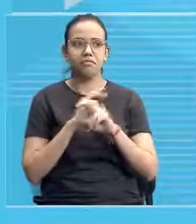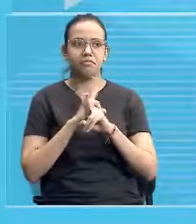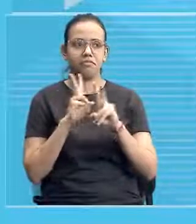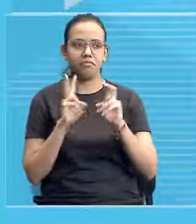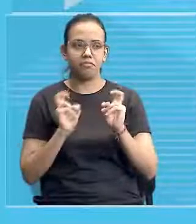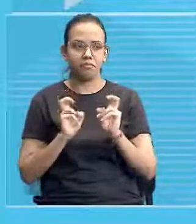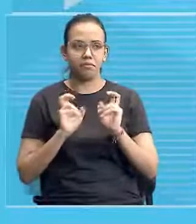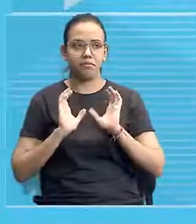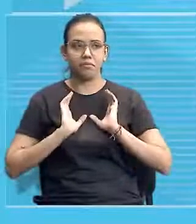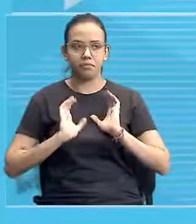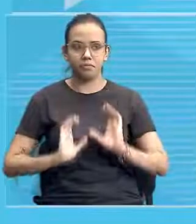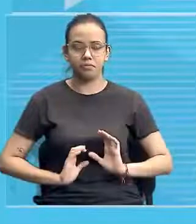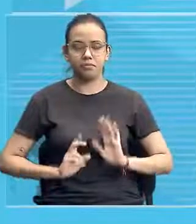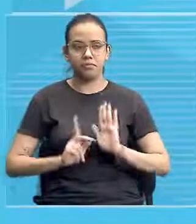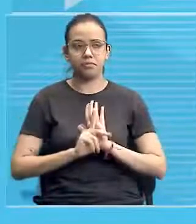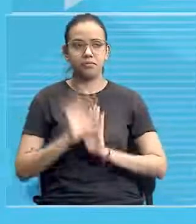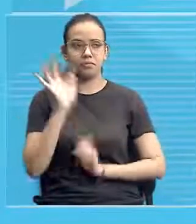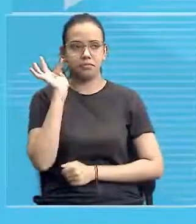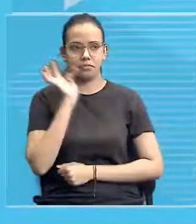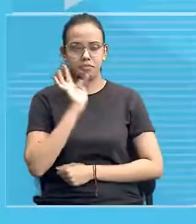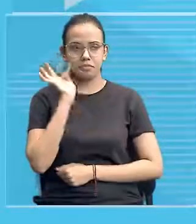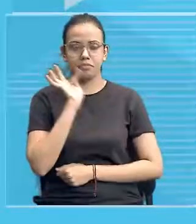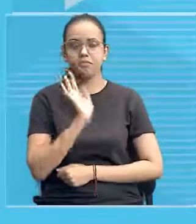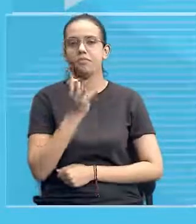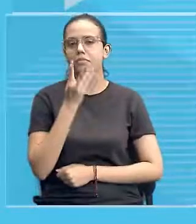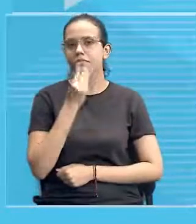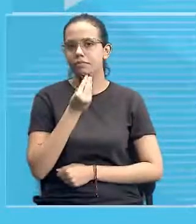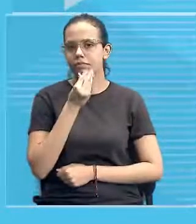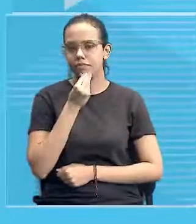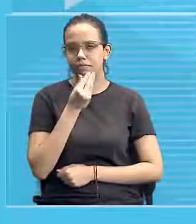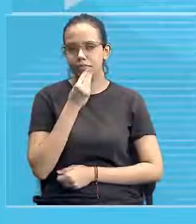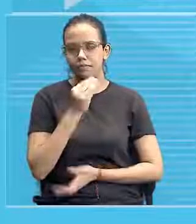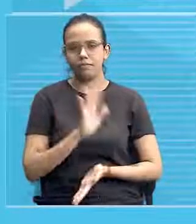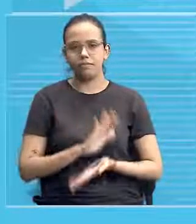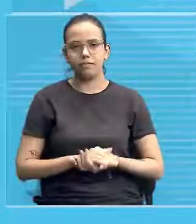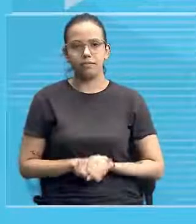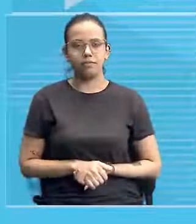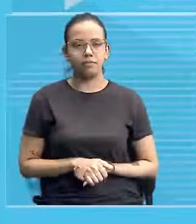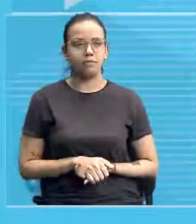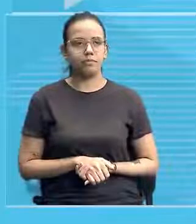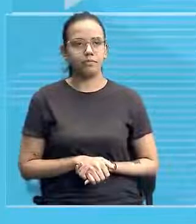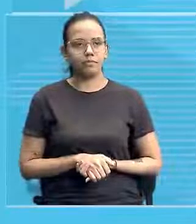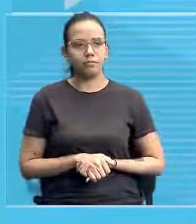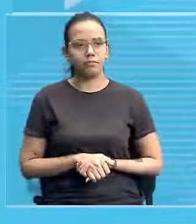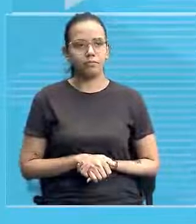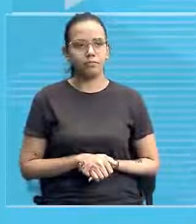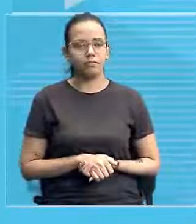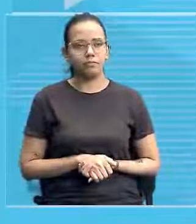sobre comportamentos femininos e masculinos.